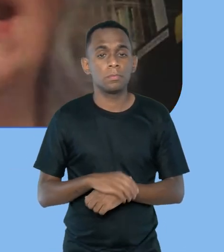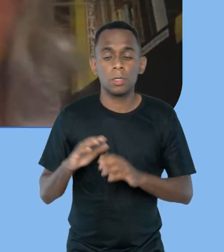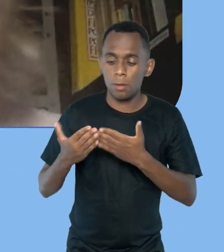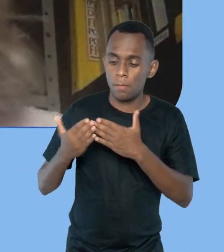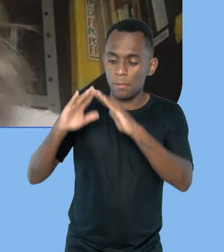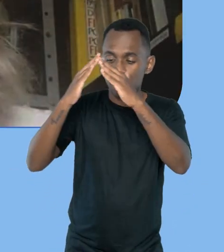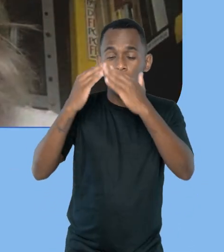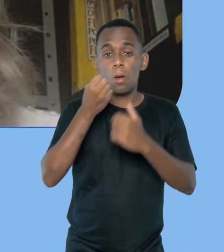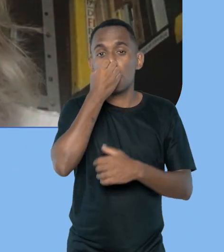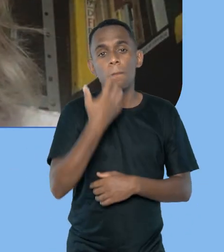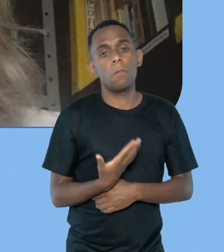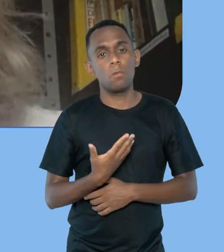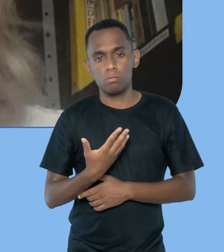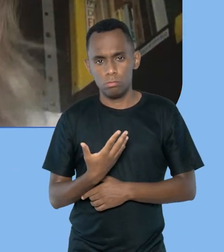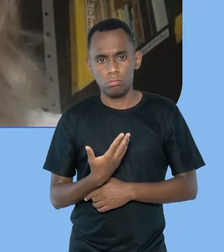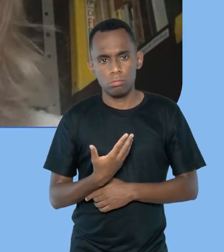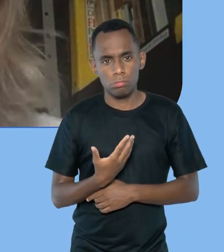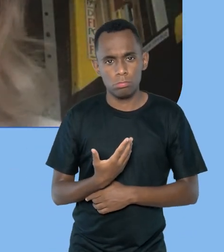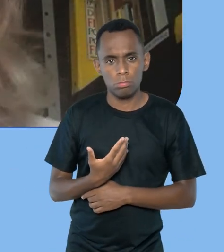Periferia Lado Bom.